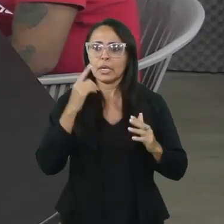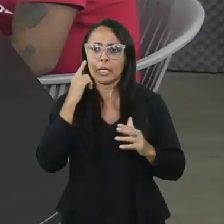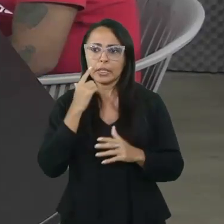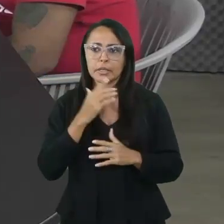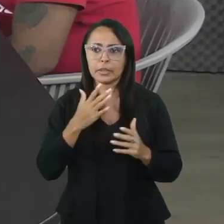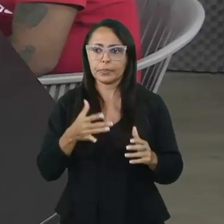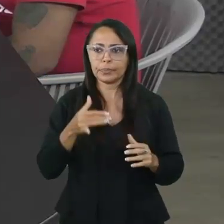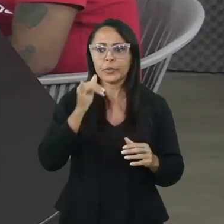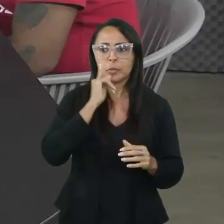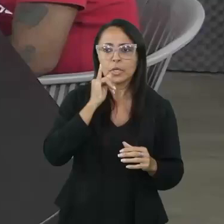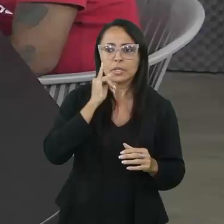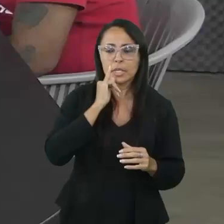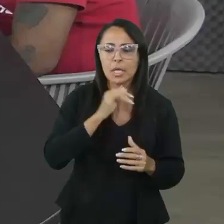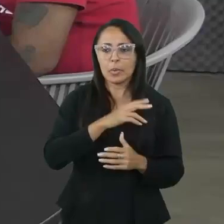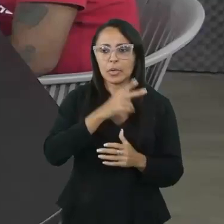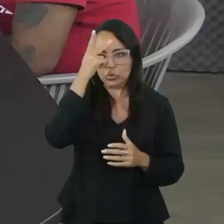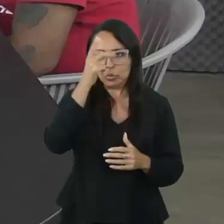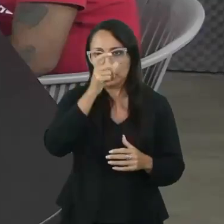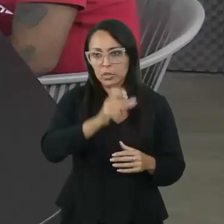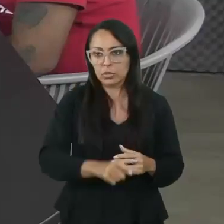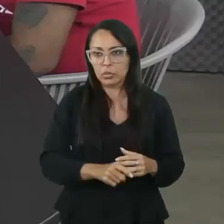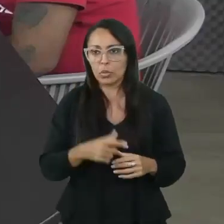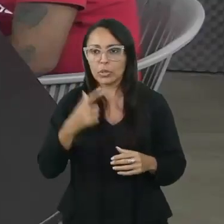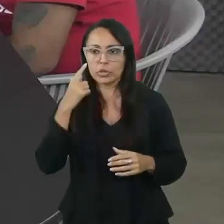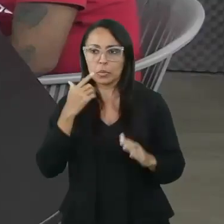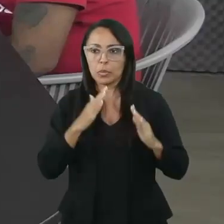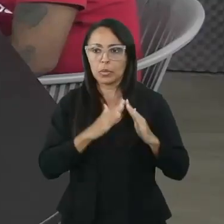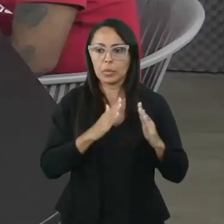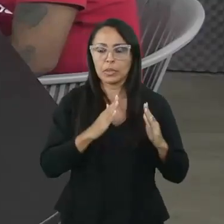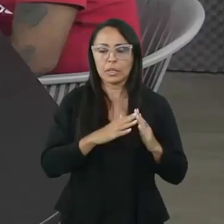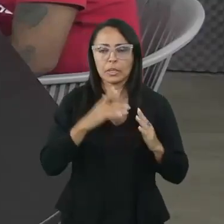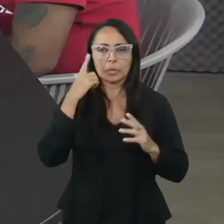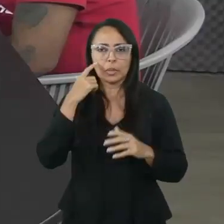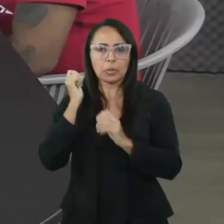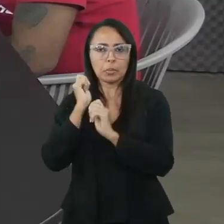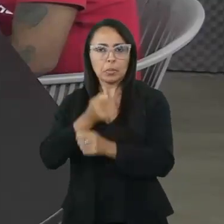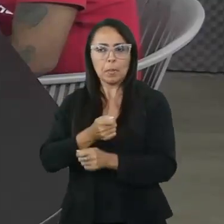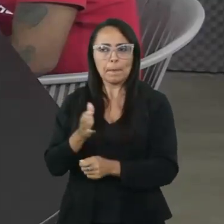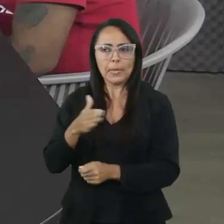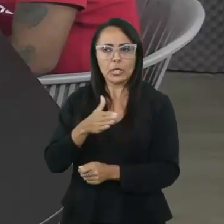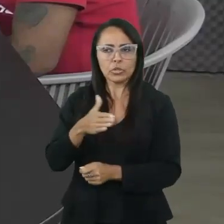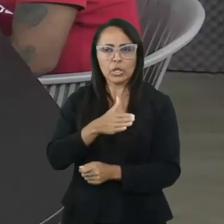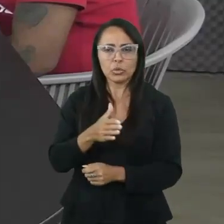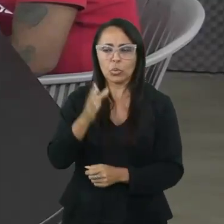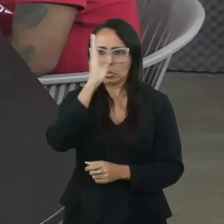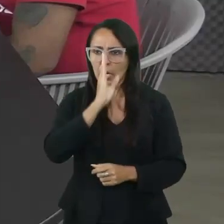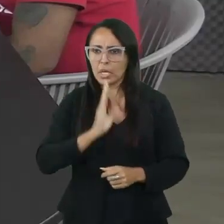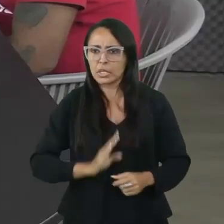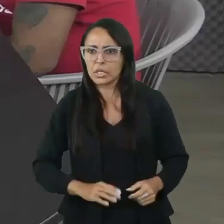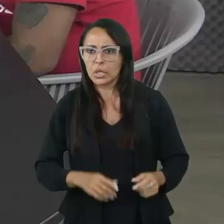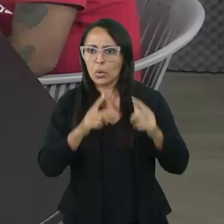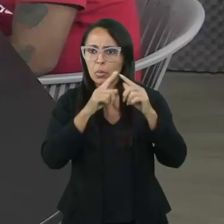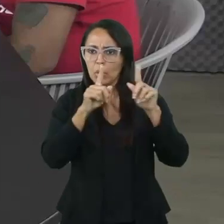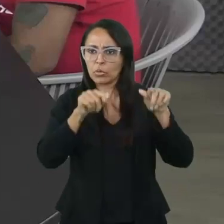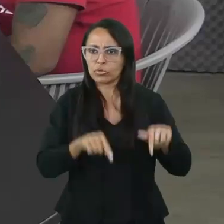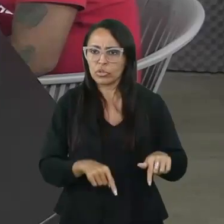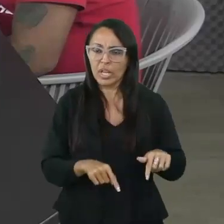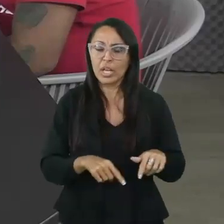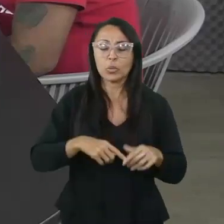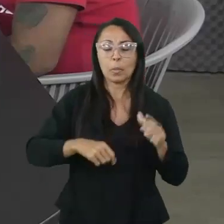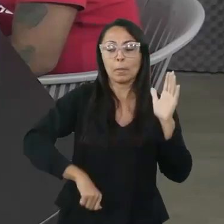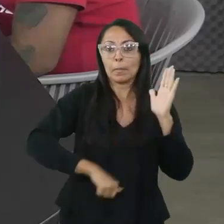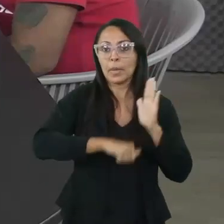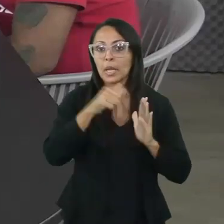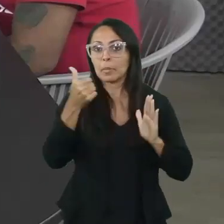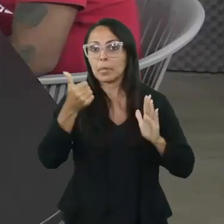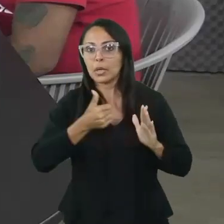por exemplo, o Conselho de Moradores, um dos primeiros que tem no Brasil. O Colônia de Pescadores, é a primeira colônia de pescadores no Brasil. O Projeto Teimosinho é o primeiro